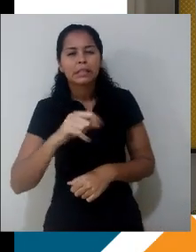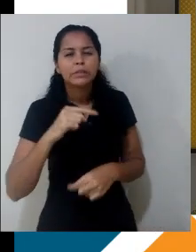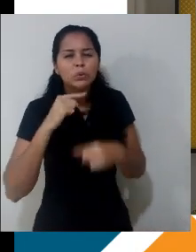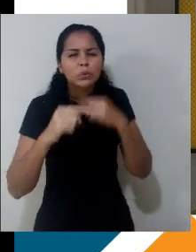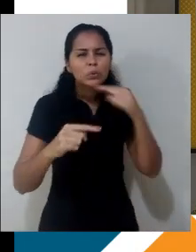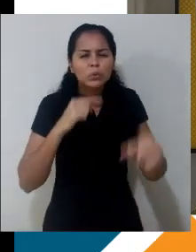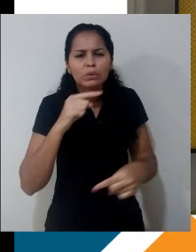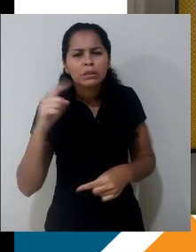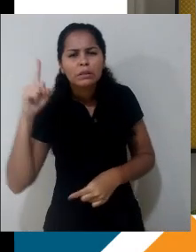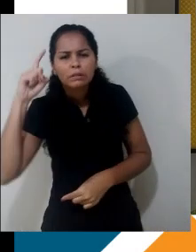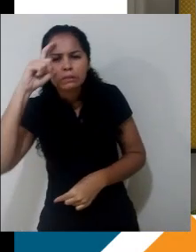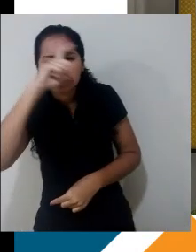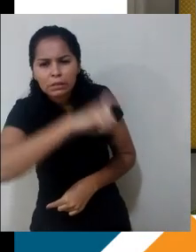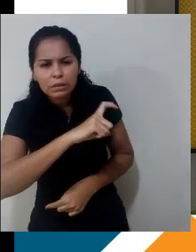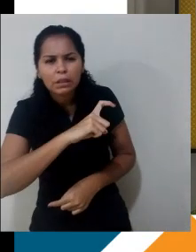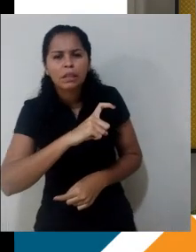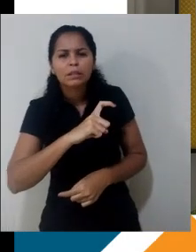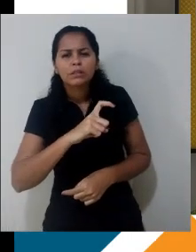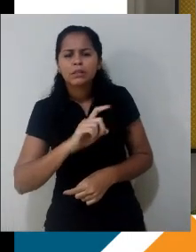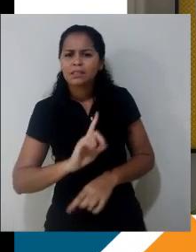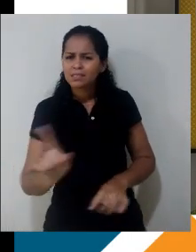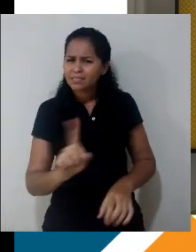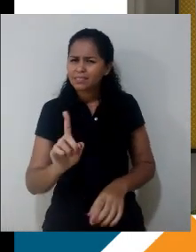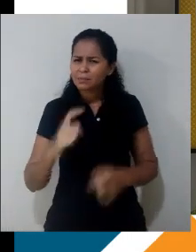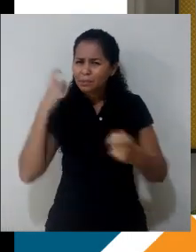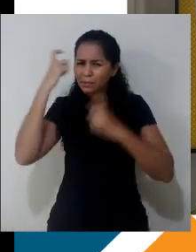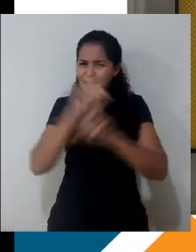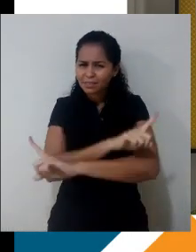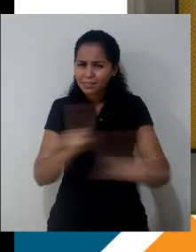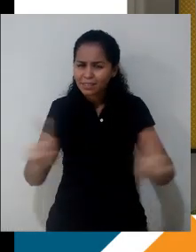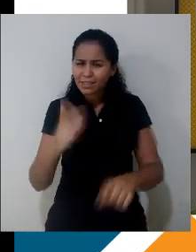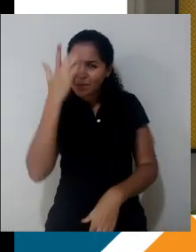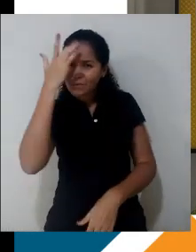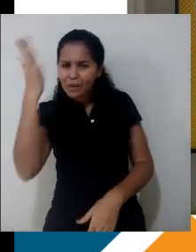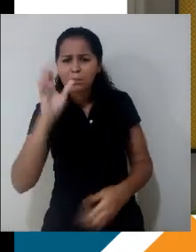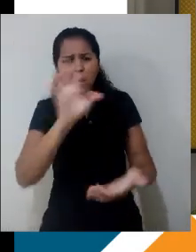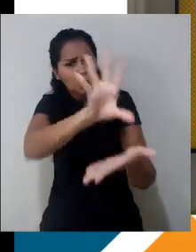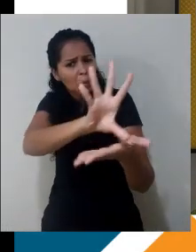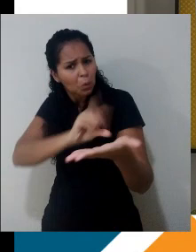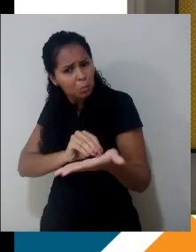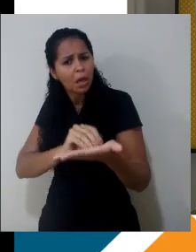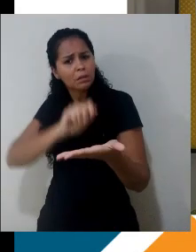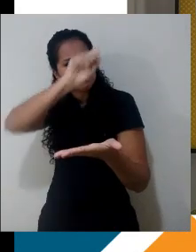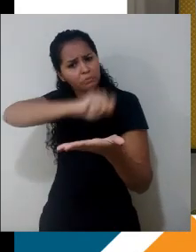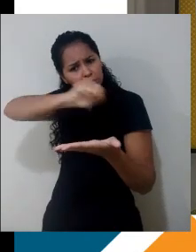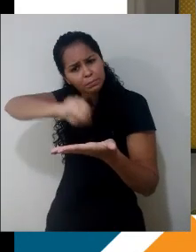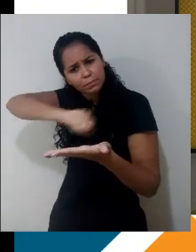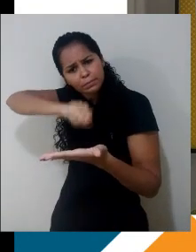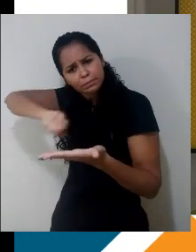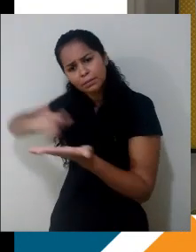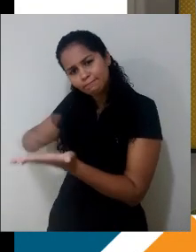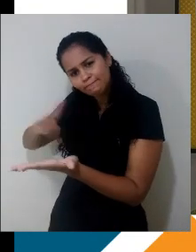de imprimir o plano de estudos, não se preocupem, é tranquilo, né, de transcrever. Vocês podem copiar essas informações e passar para o caderno de